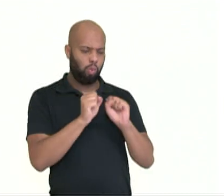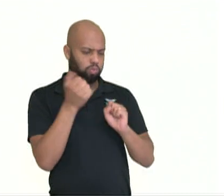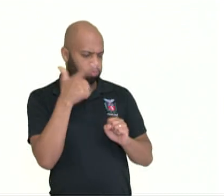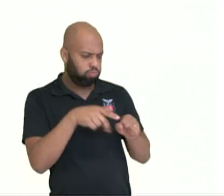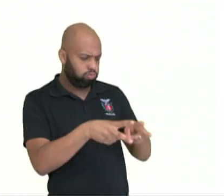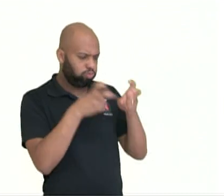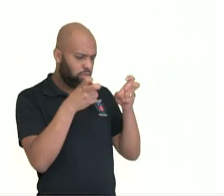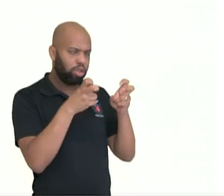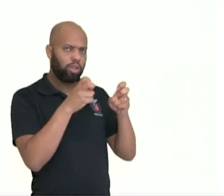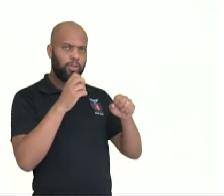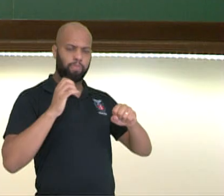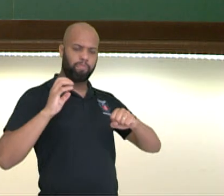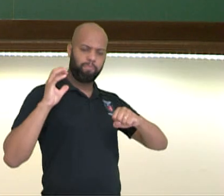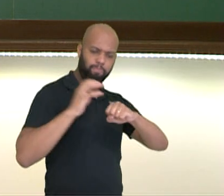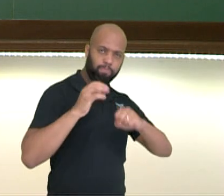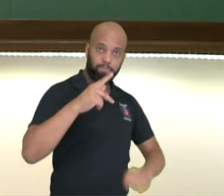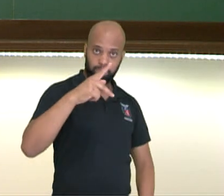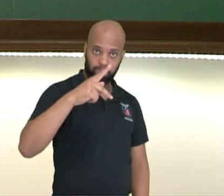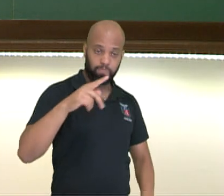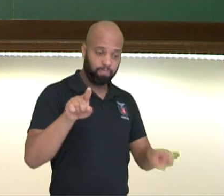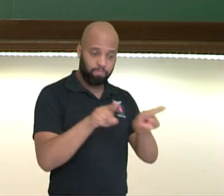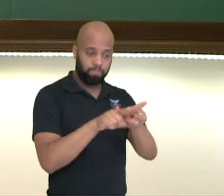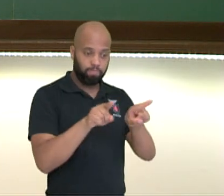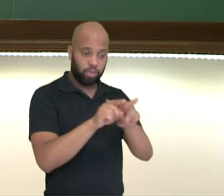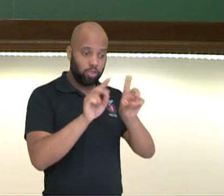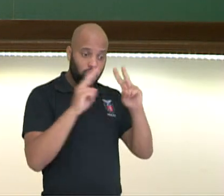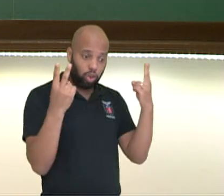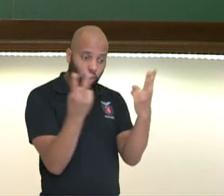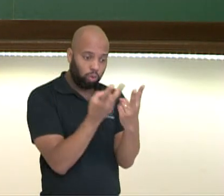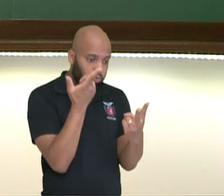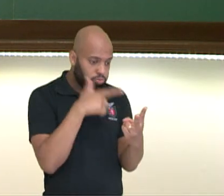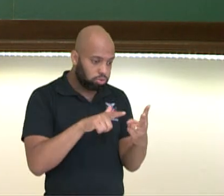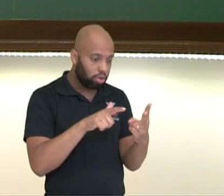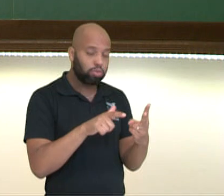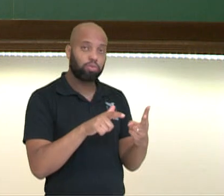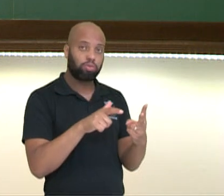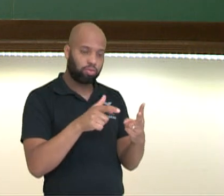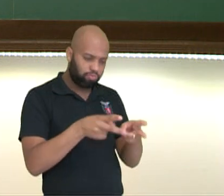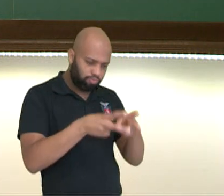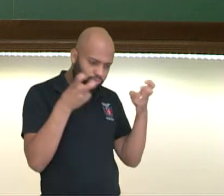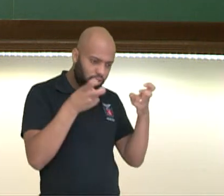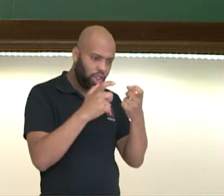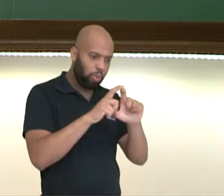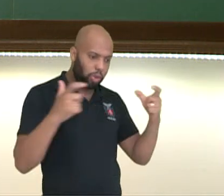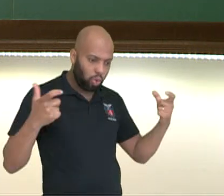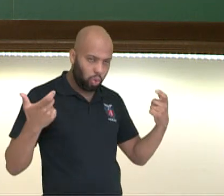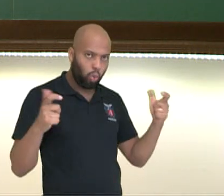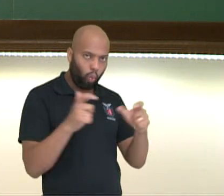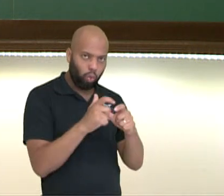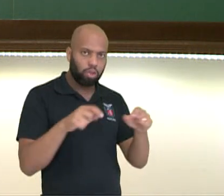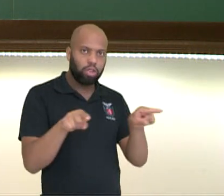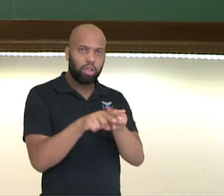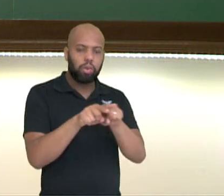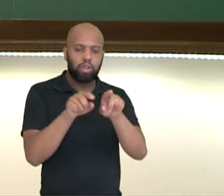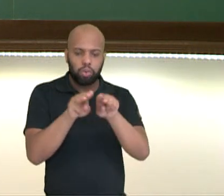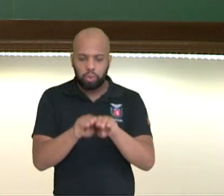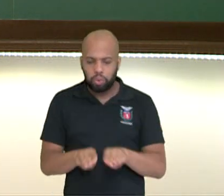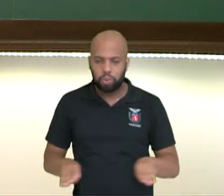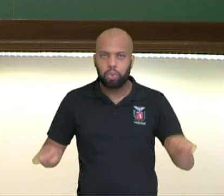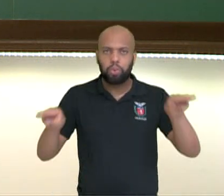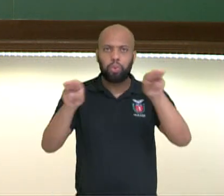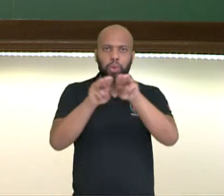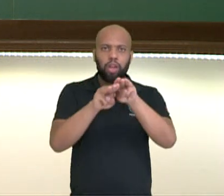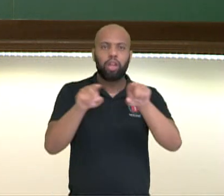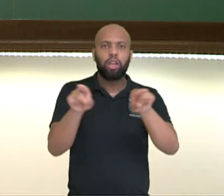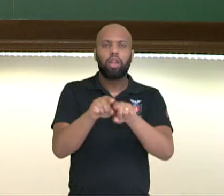podemos medir o volume, o campo magnético, a questão da condução